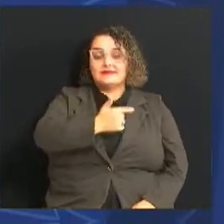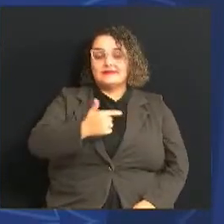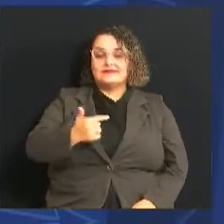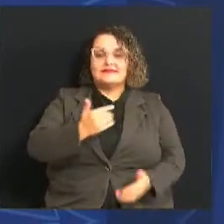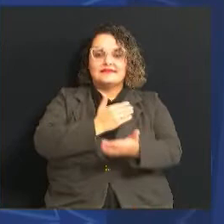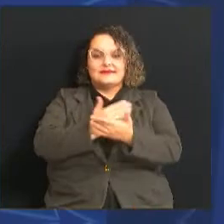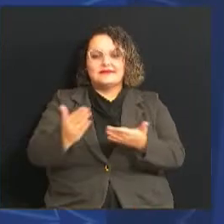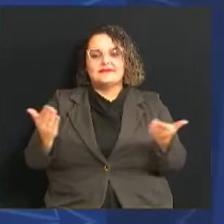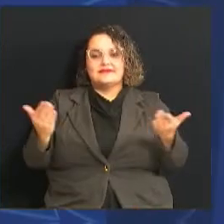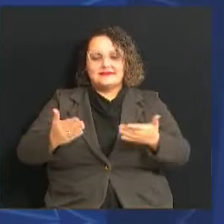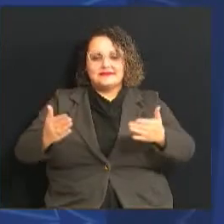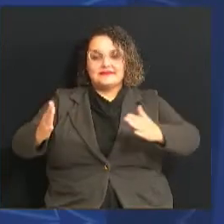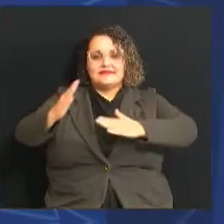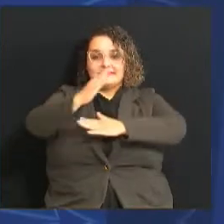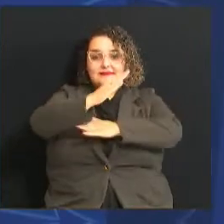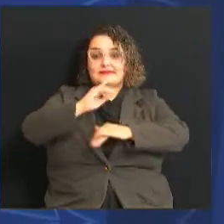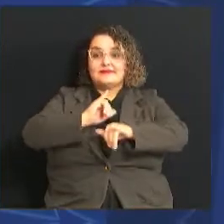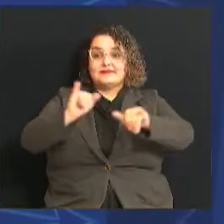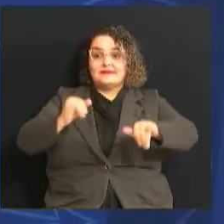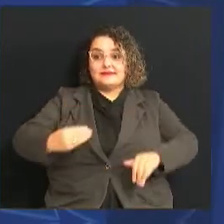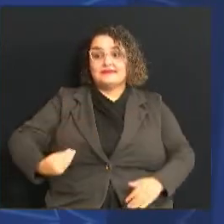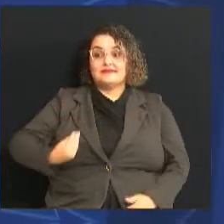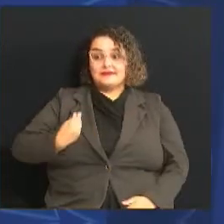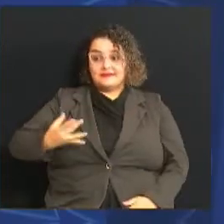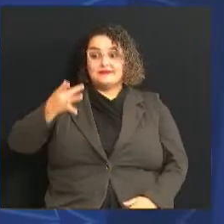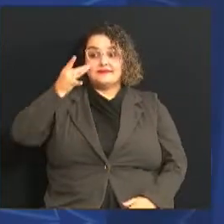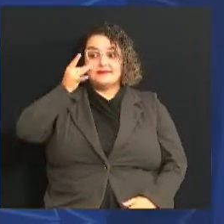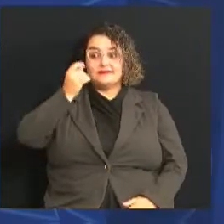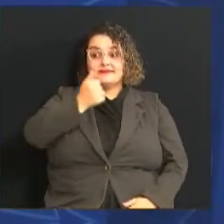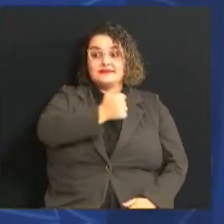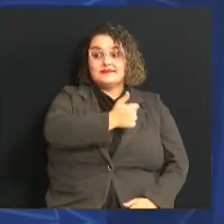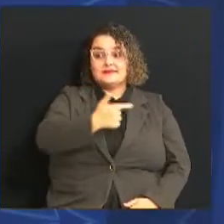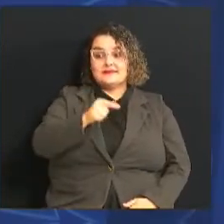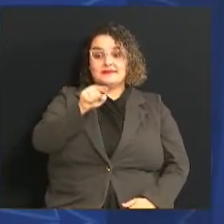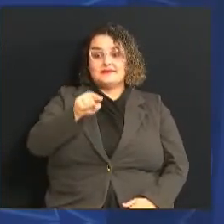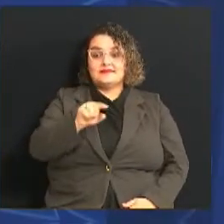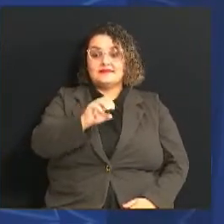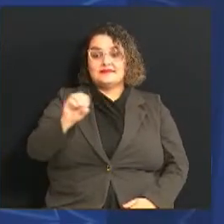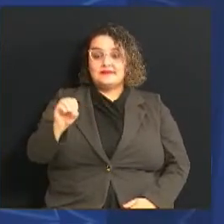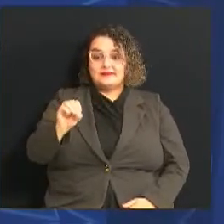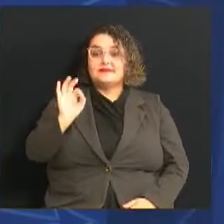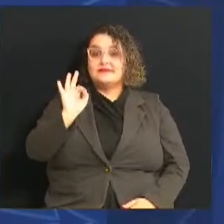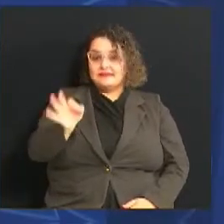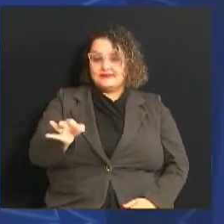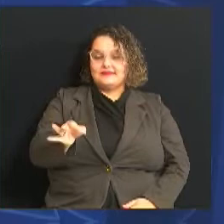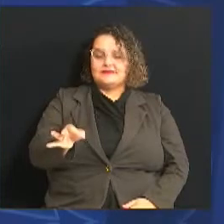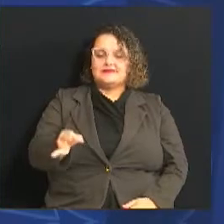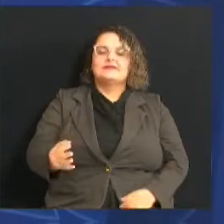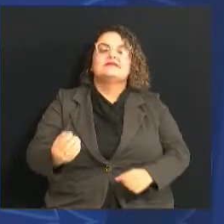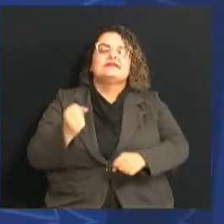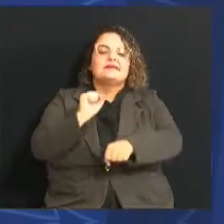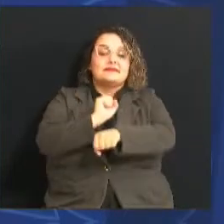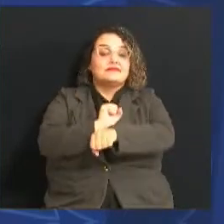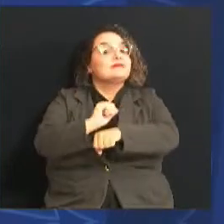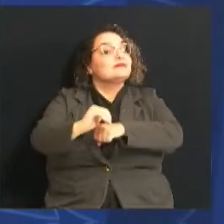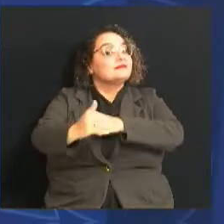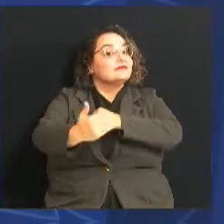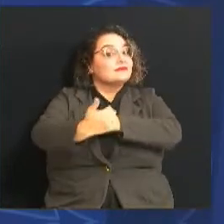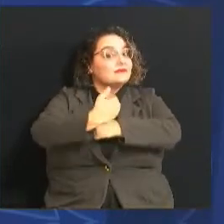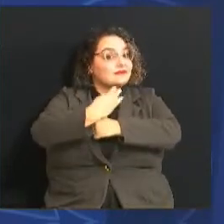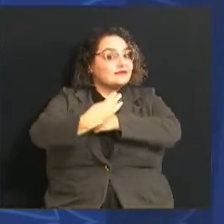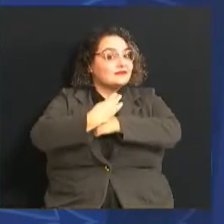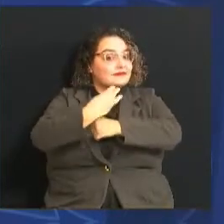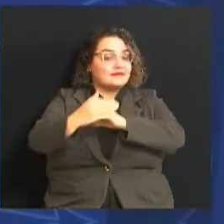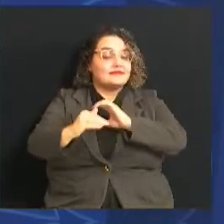Câmara Notícia ao vivo, meio-dia em ponto. Eu estou aguardando a sua participação, hein? Envie a sua